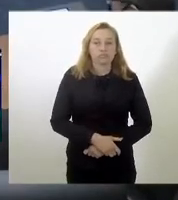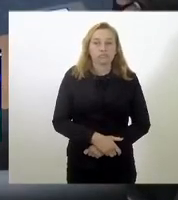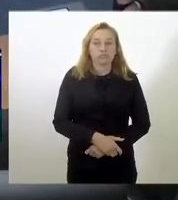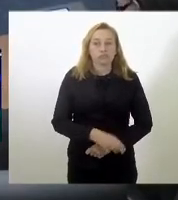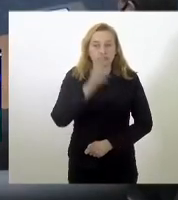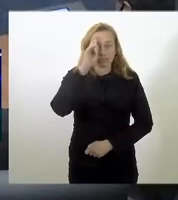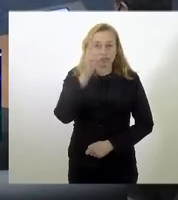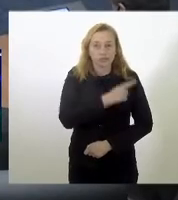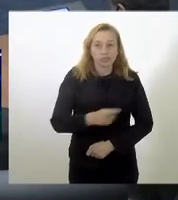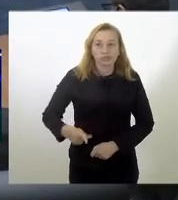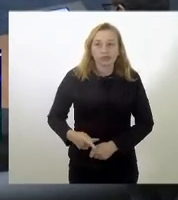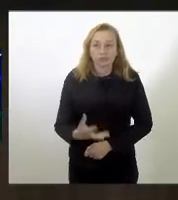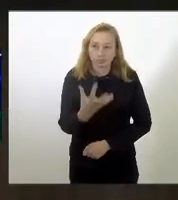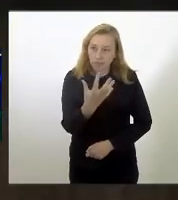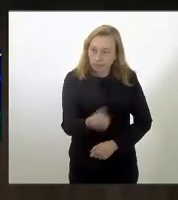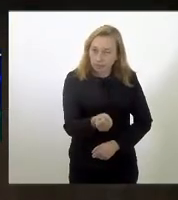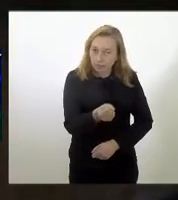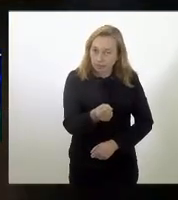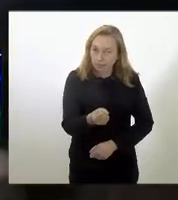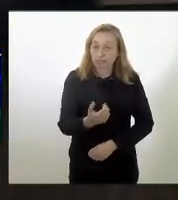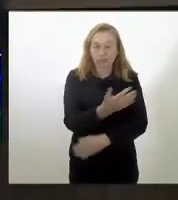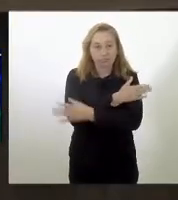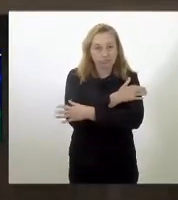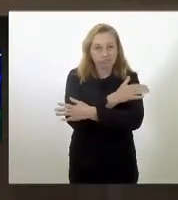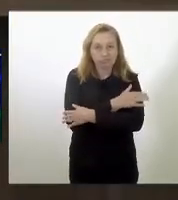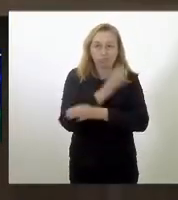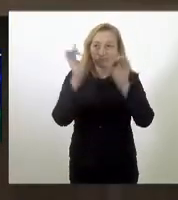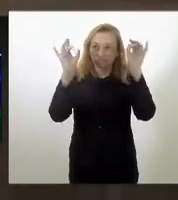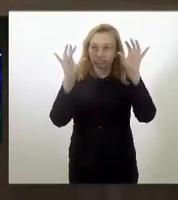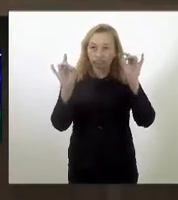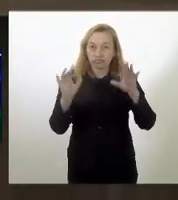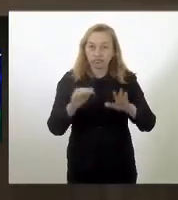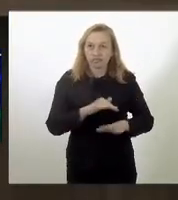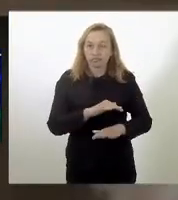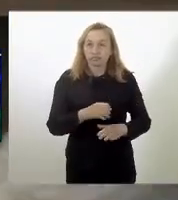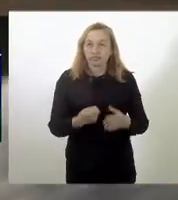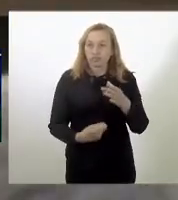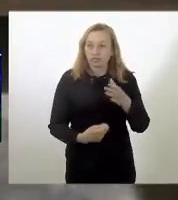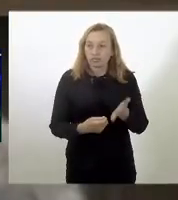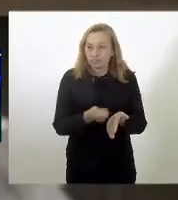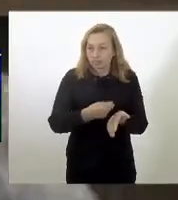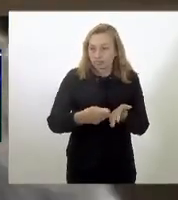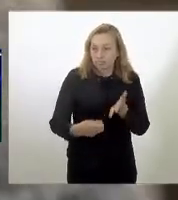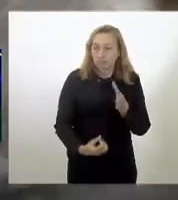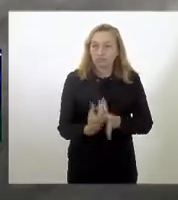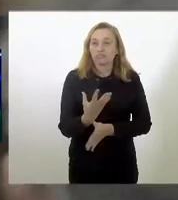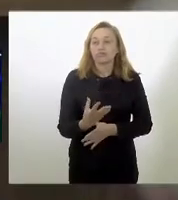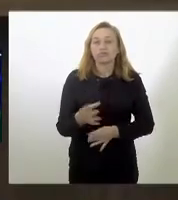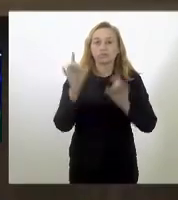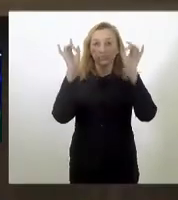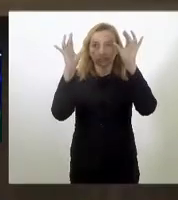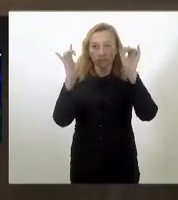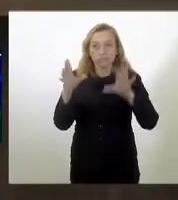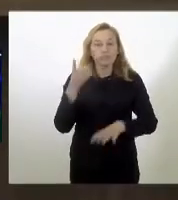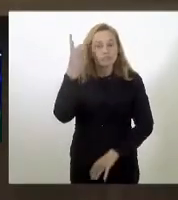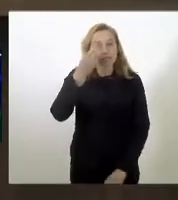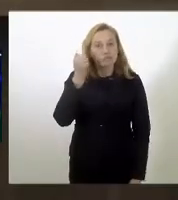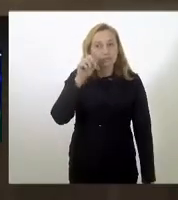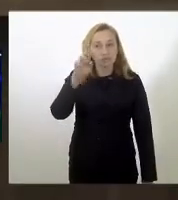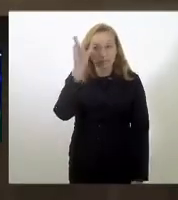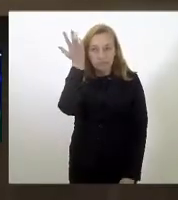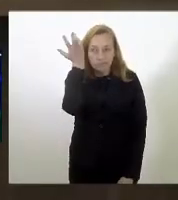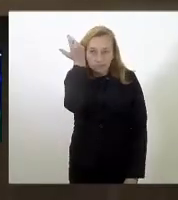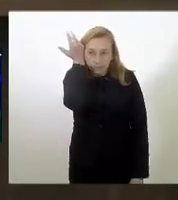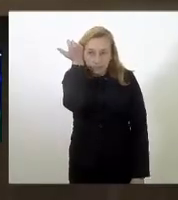Senhor presidente, o parecer é favorável, mandando aqui um abraço muito especial para os autores, em especial para o deputado Eliomar Coelho, desejando que seu